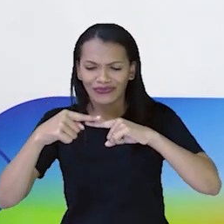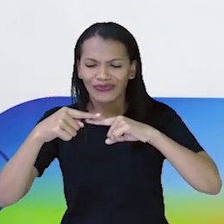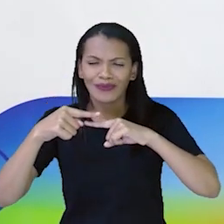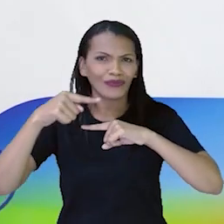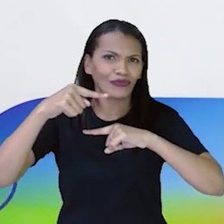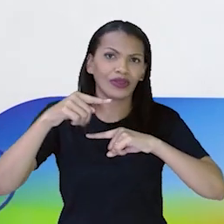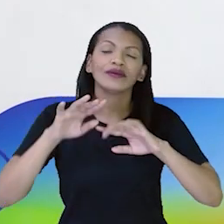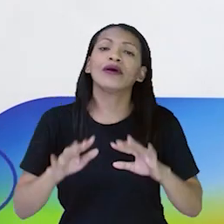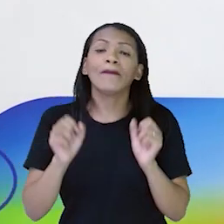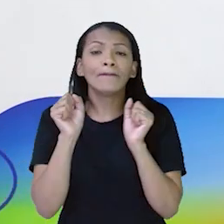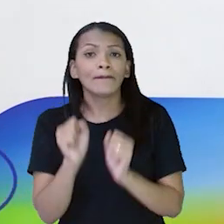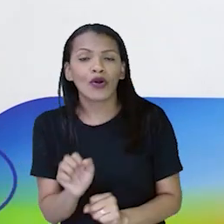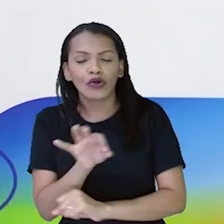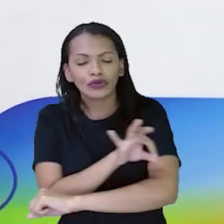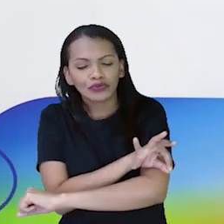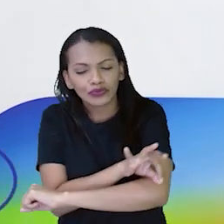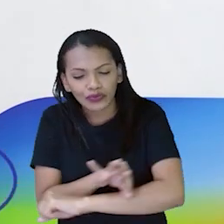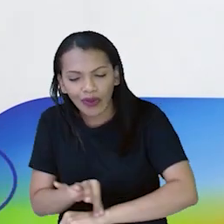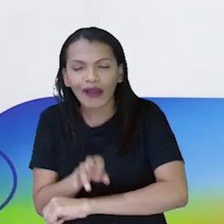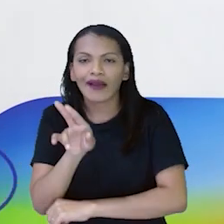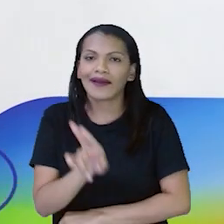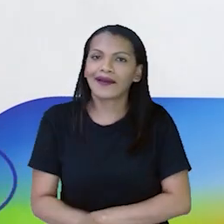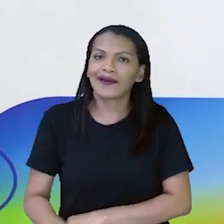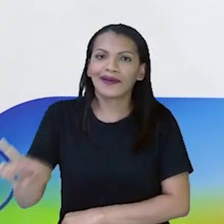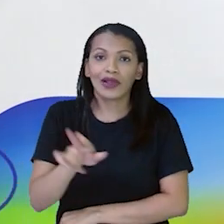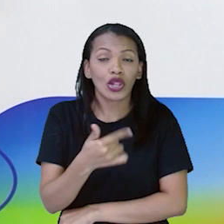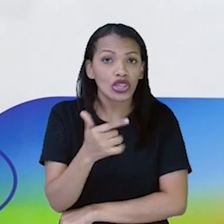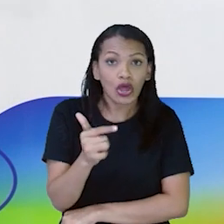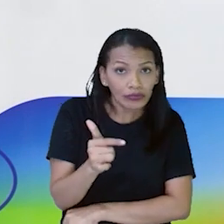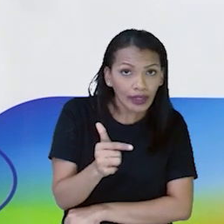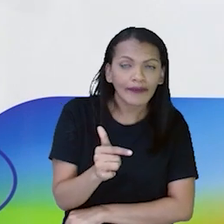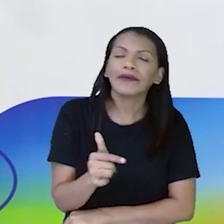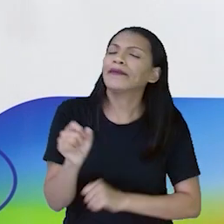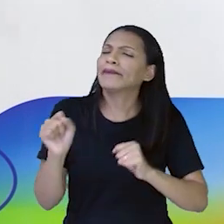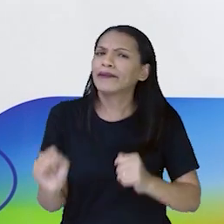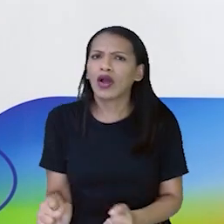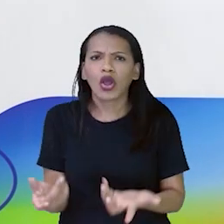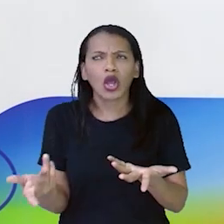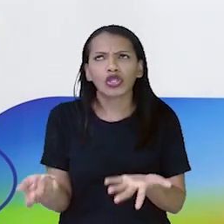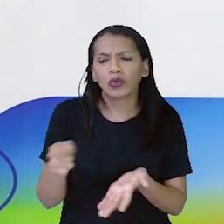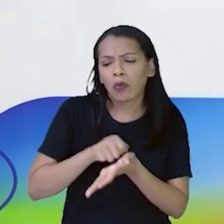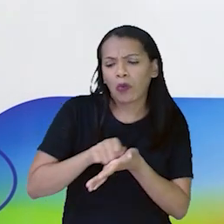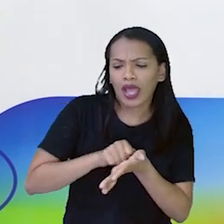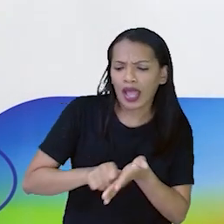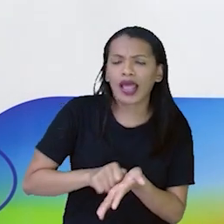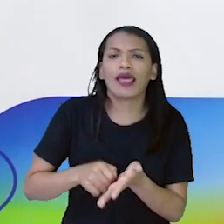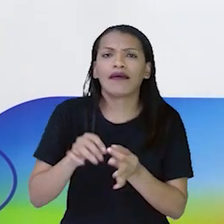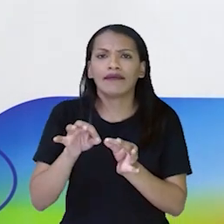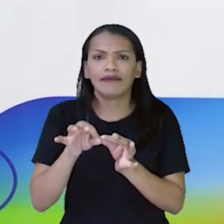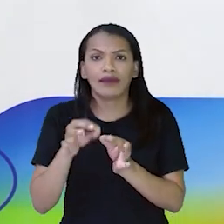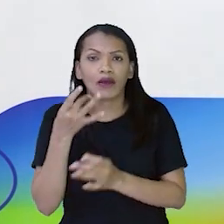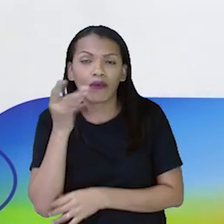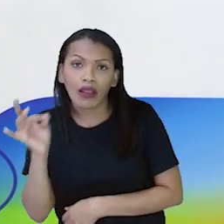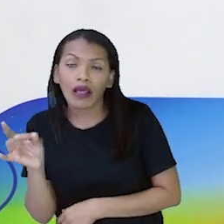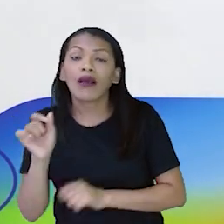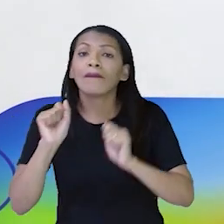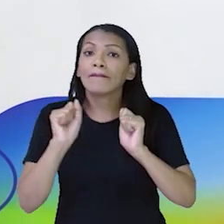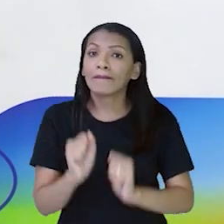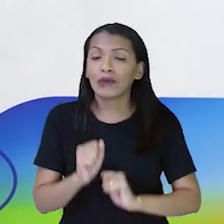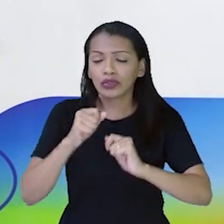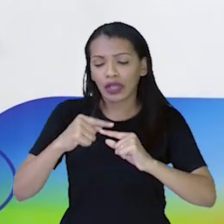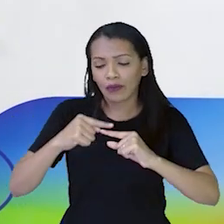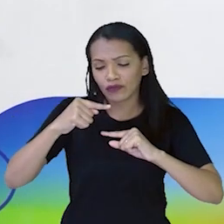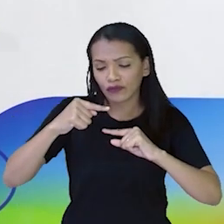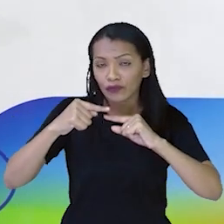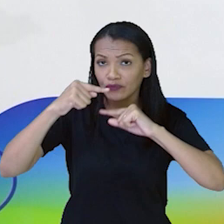fazer, utilize uma régua. Se não tiver uma régua, utilize um lápis, uma borracha, alguma coisa para você poder medir e ficar direitinho